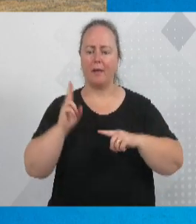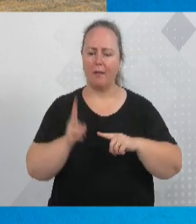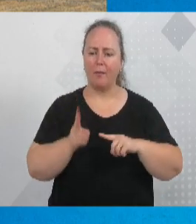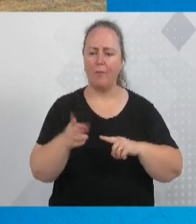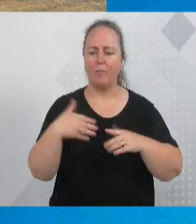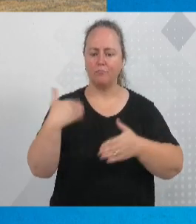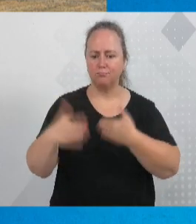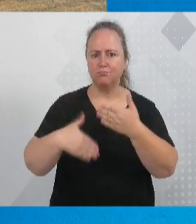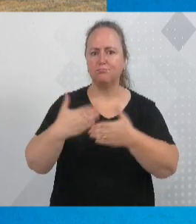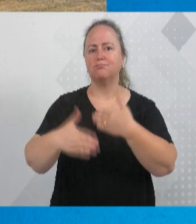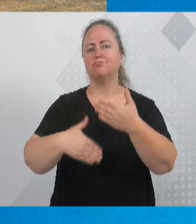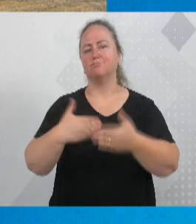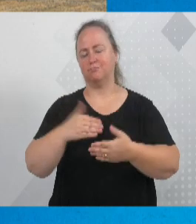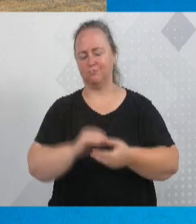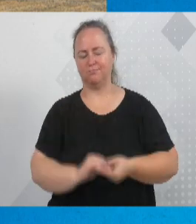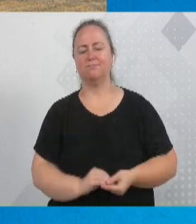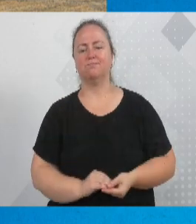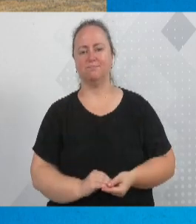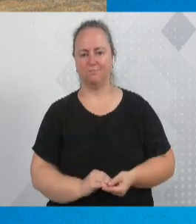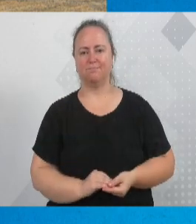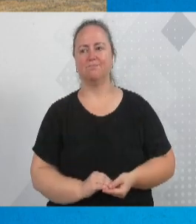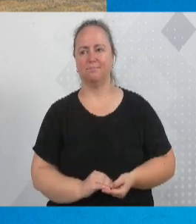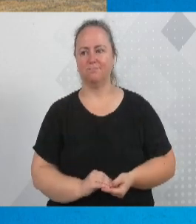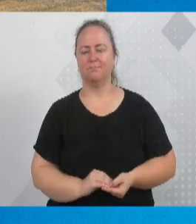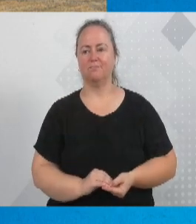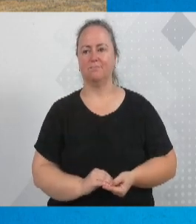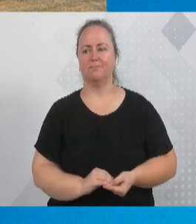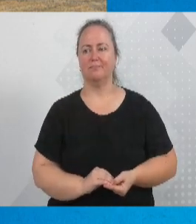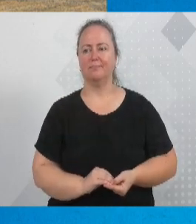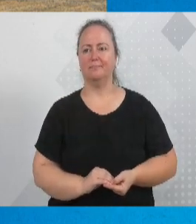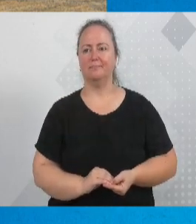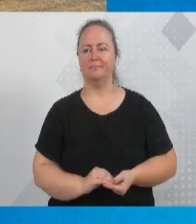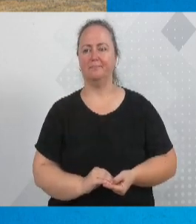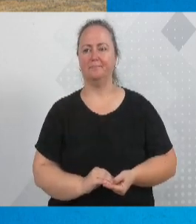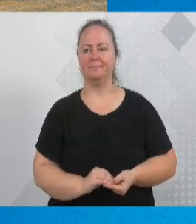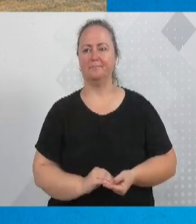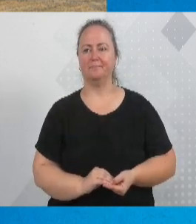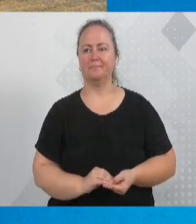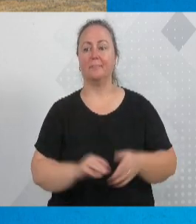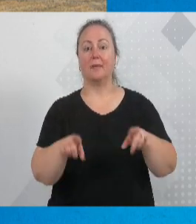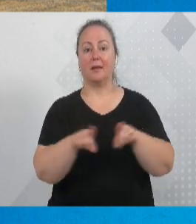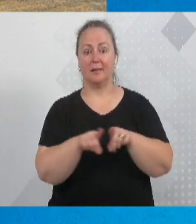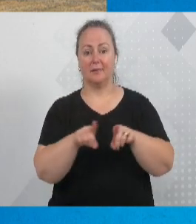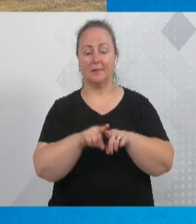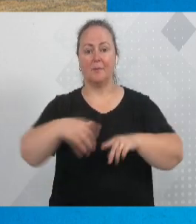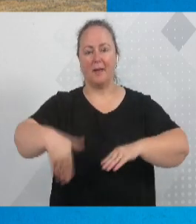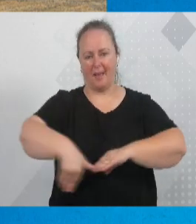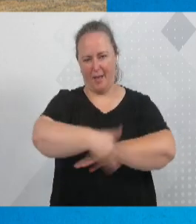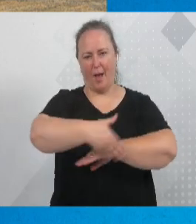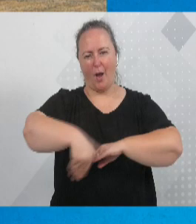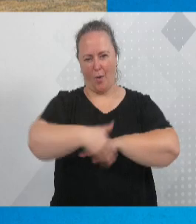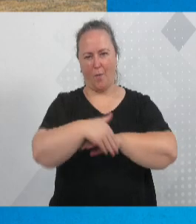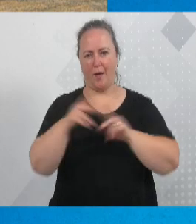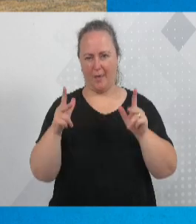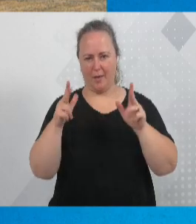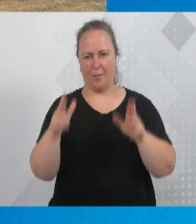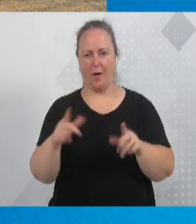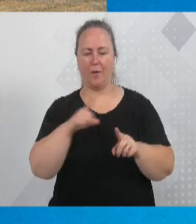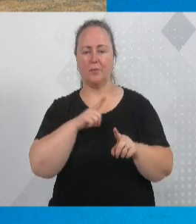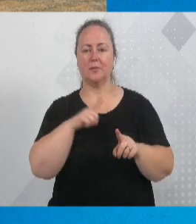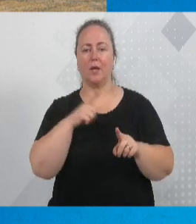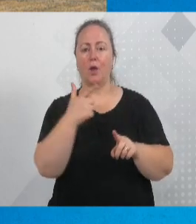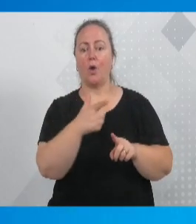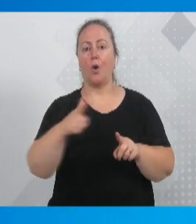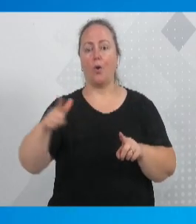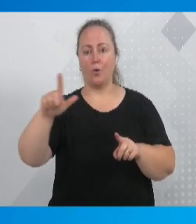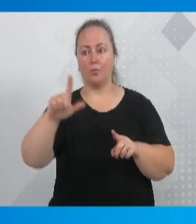avance ao longo do desses próximos meses e também sobre a Rua Paulo zingel que é a outra foto ali